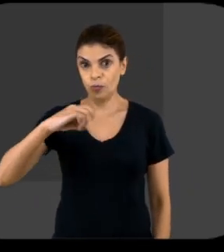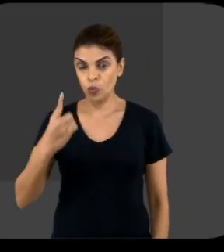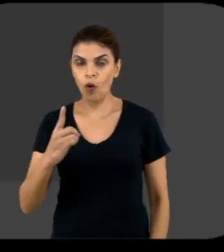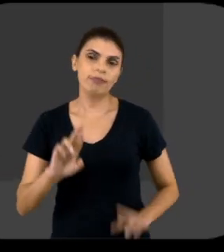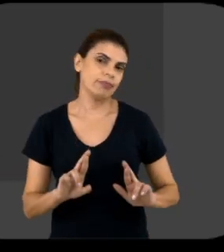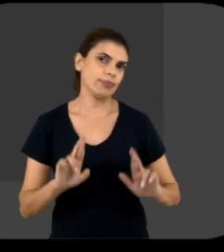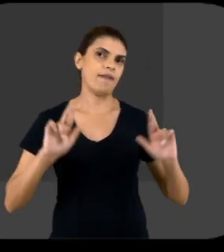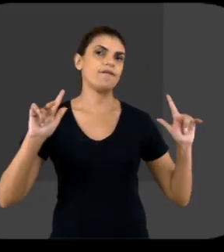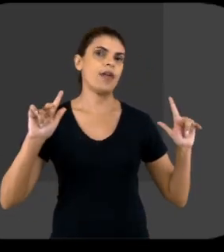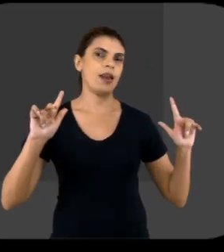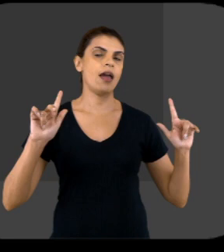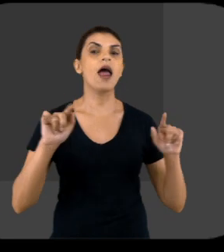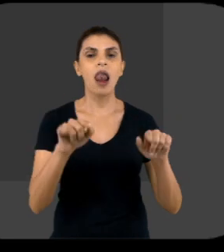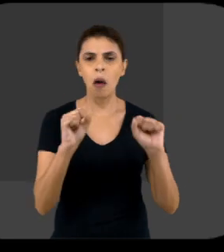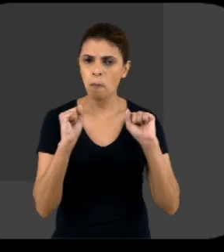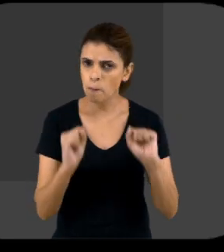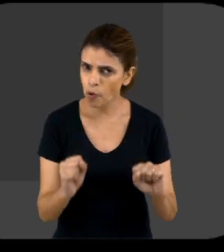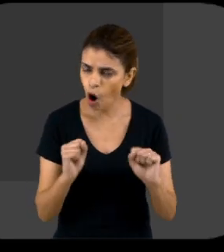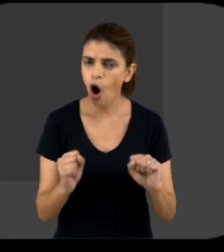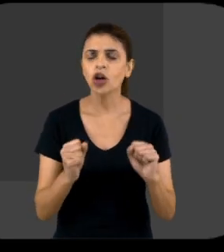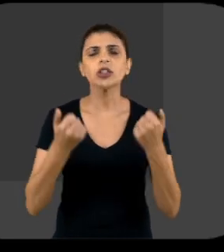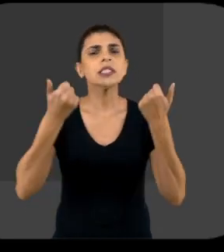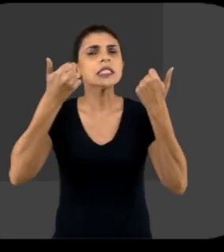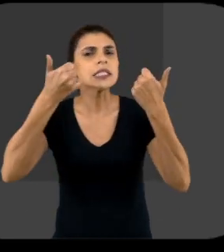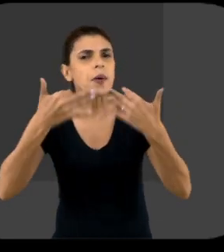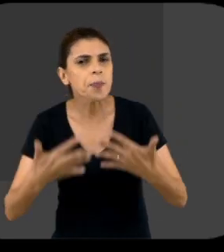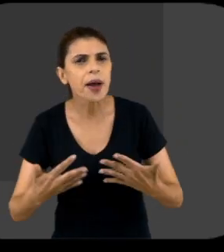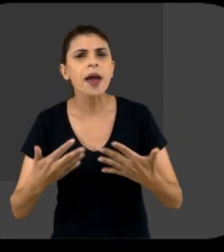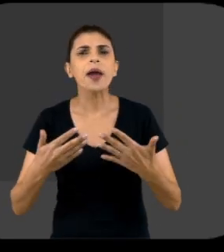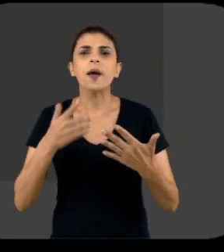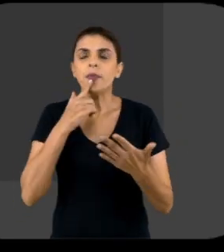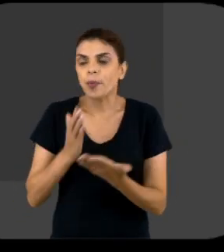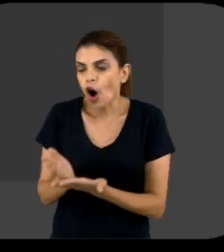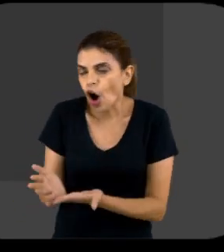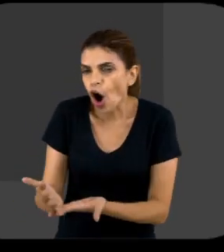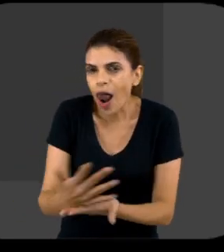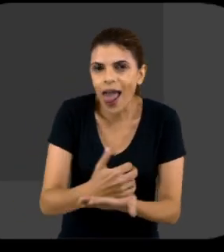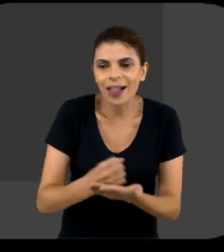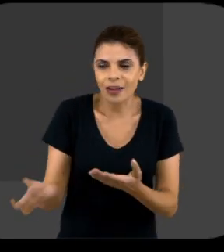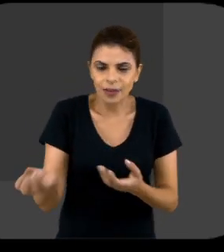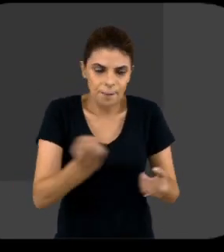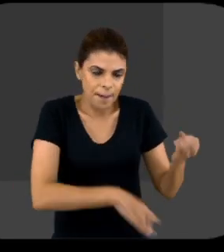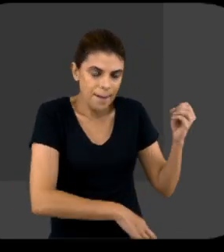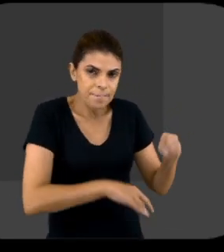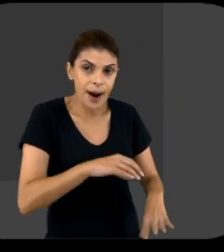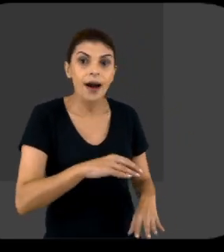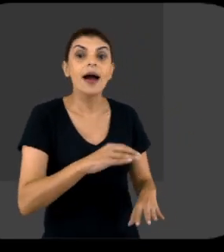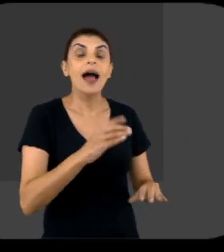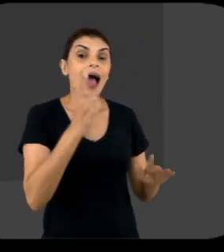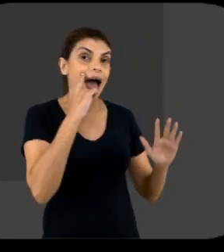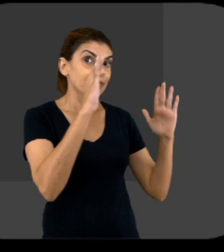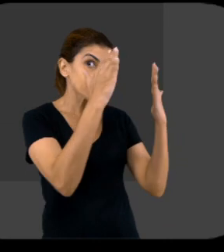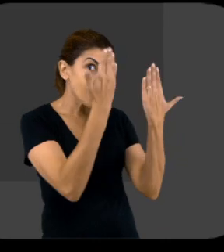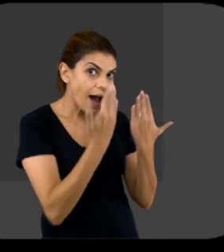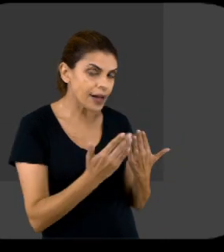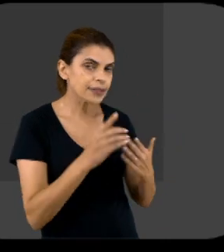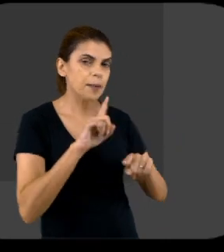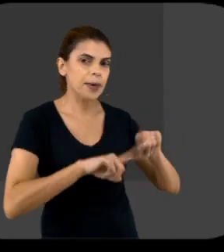9001, ela fala bastante sobre a parte de coleta, sobre a análise de materiais, sobre as